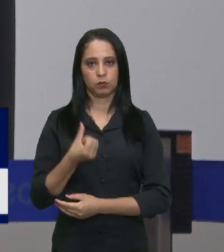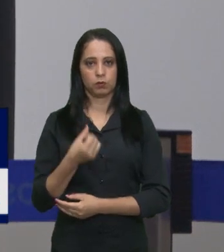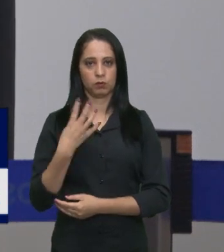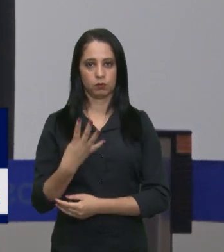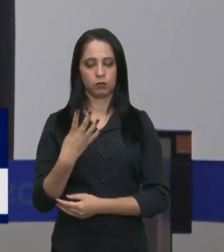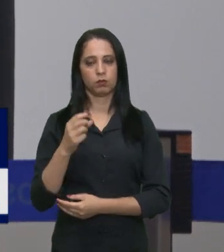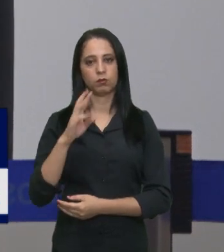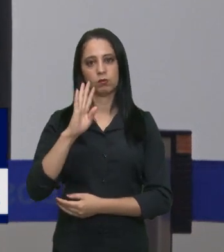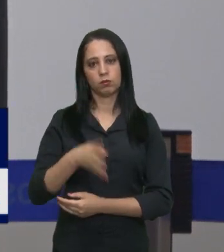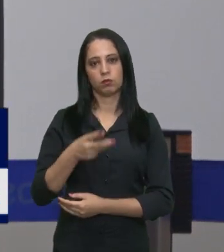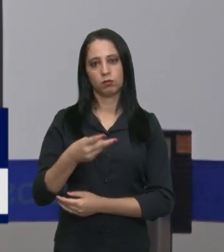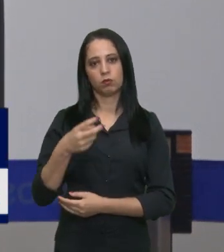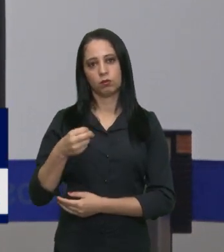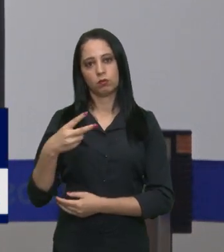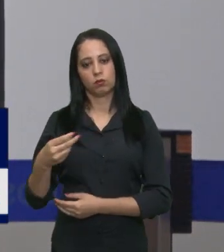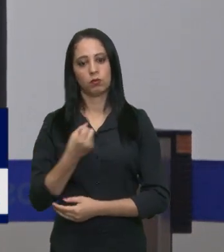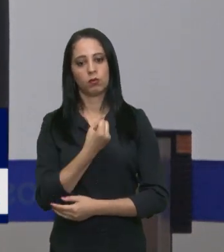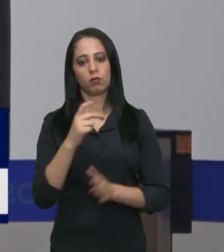3146/2022, projeto de lei número